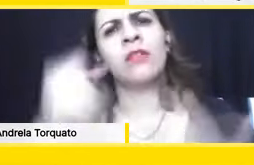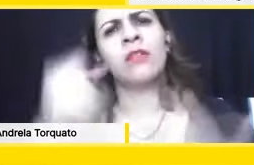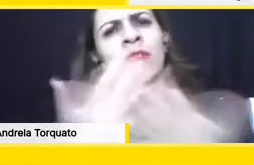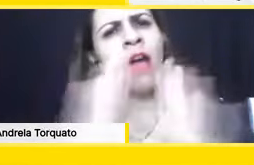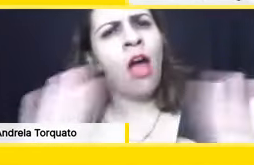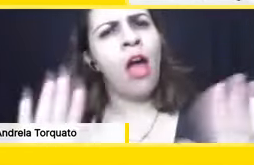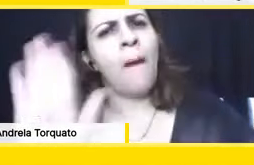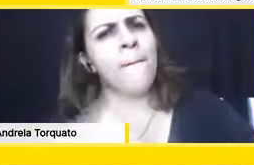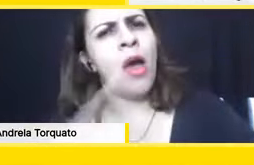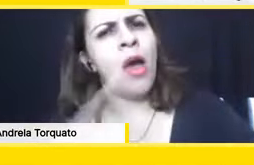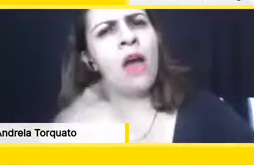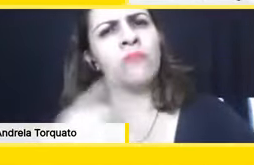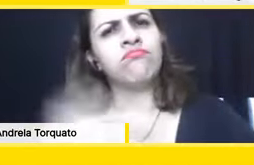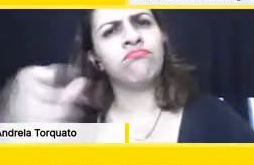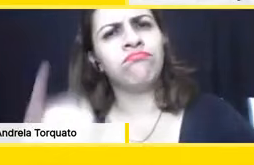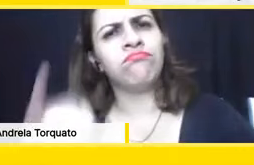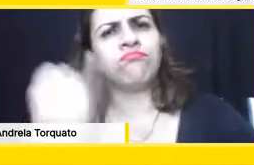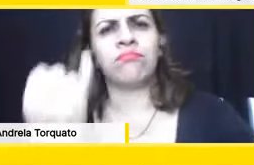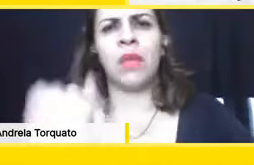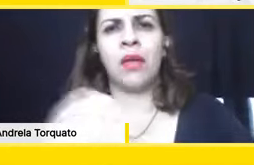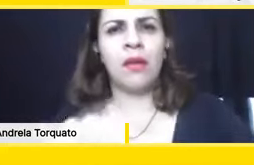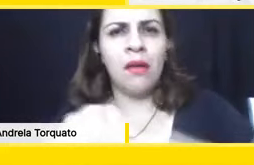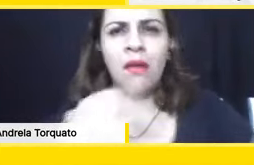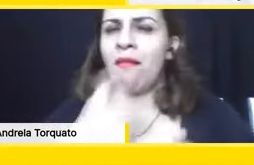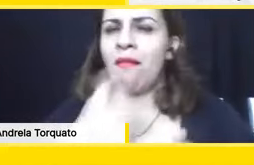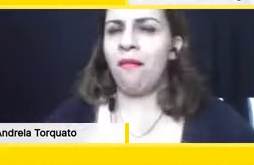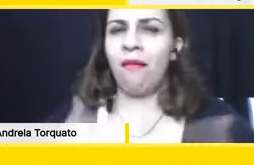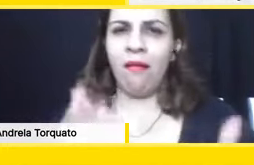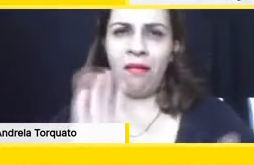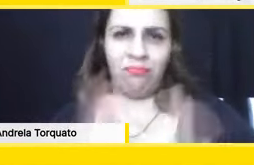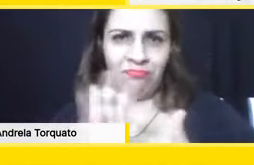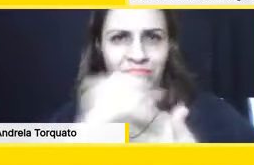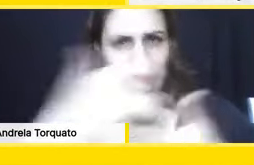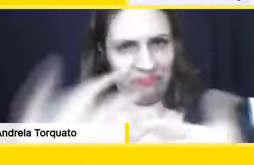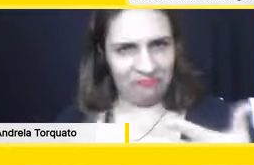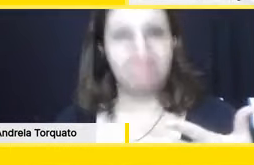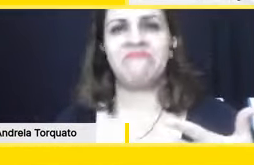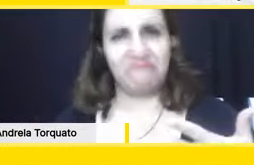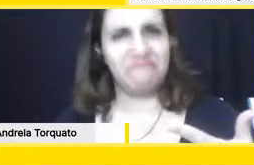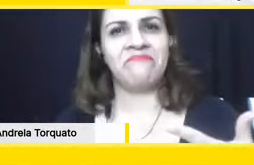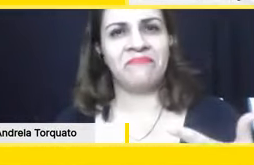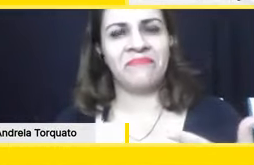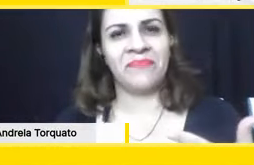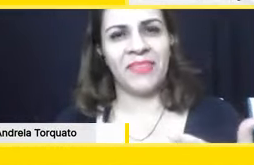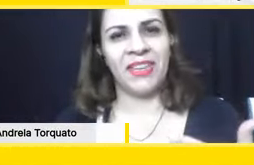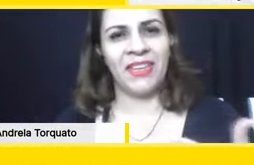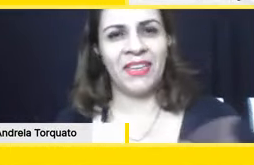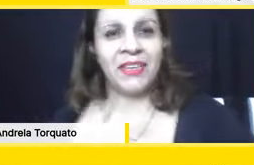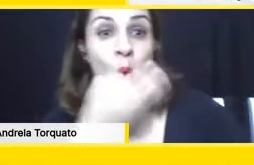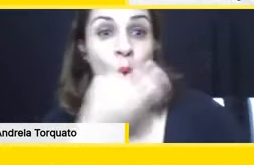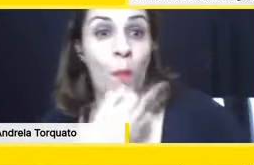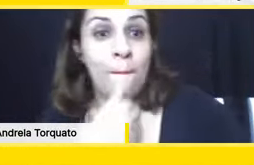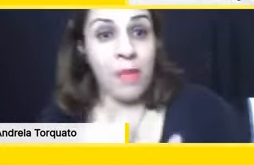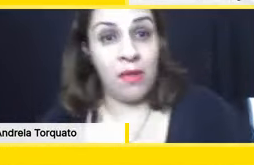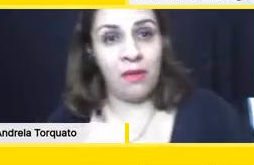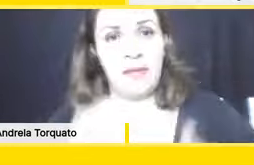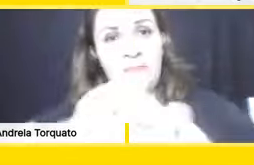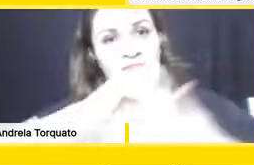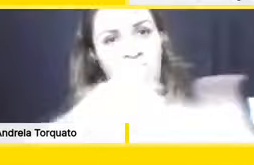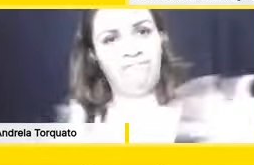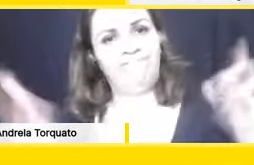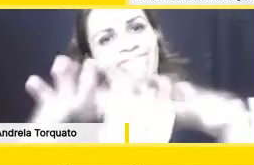espaço para aqueles que se formaram na língua brasileira de sinais, que na minha visão é a língua da